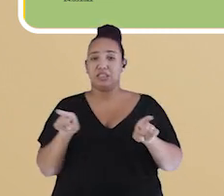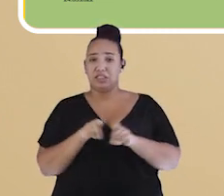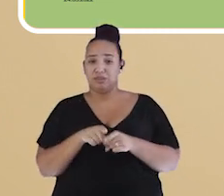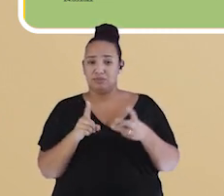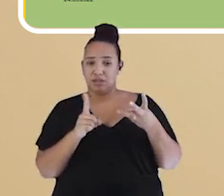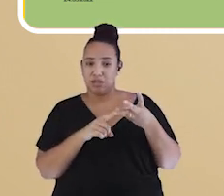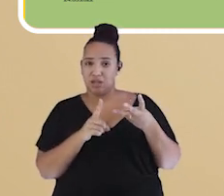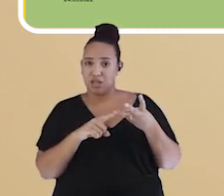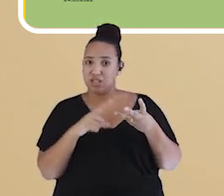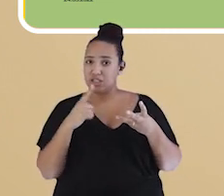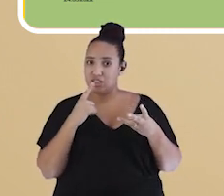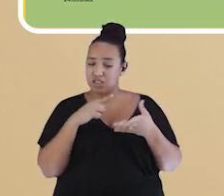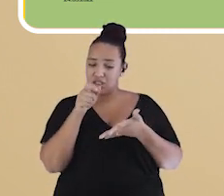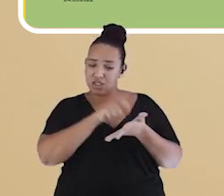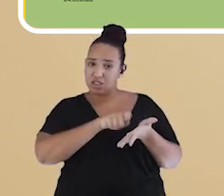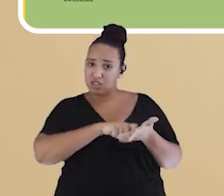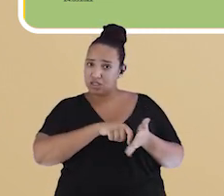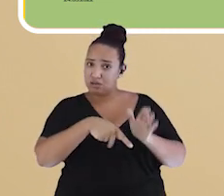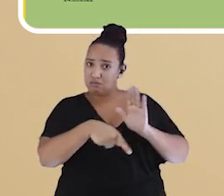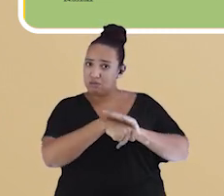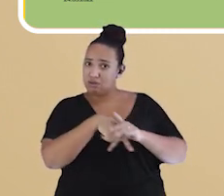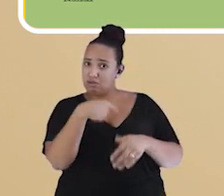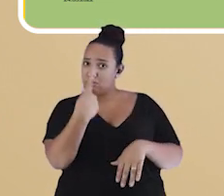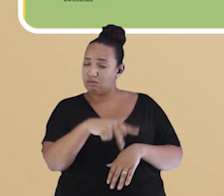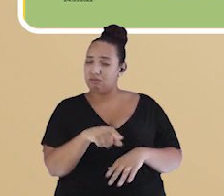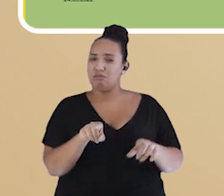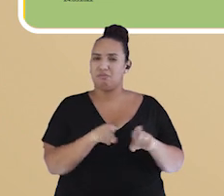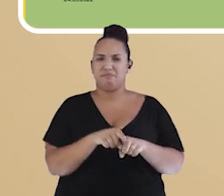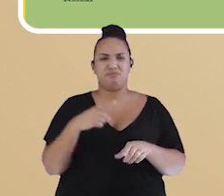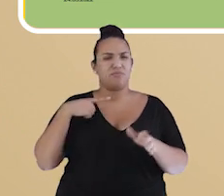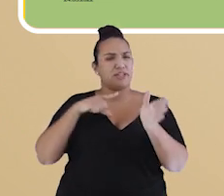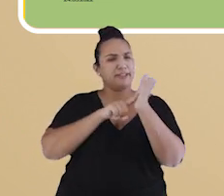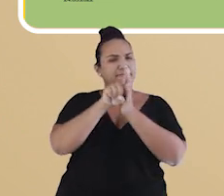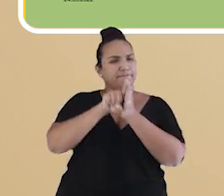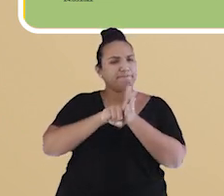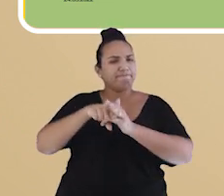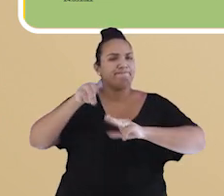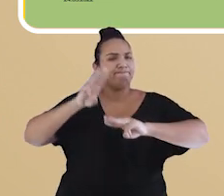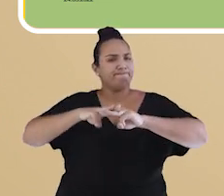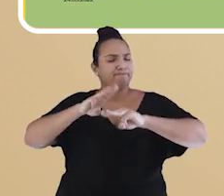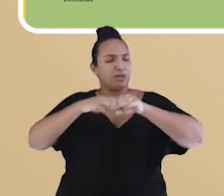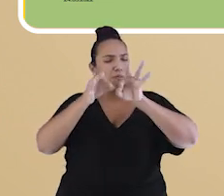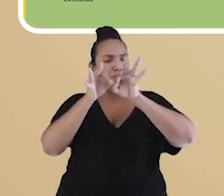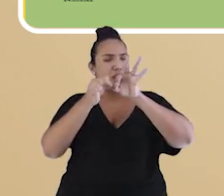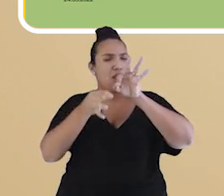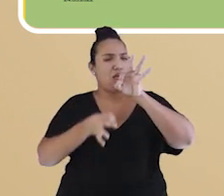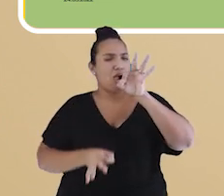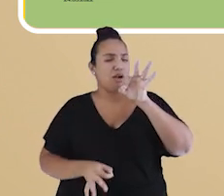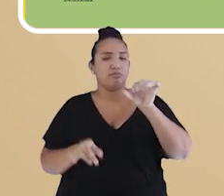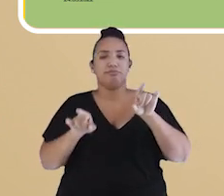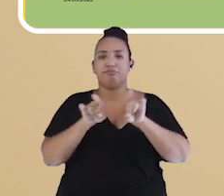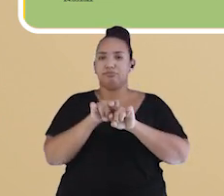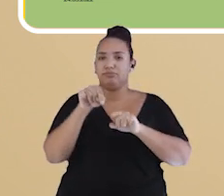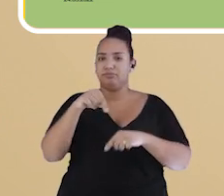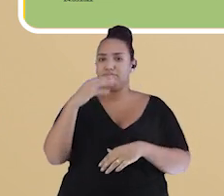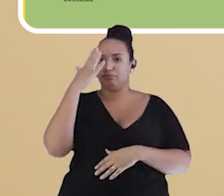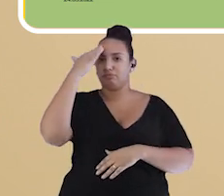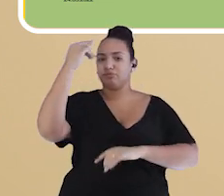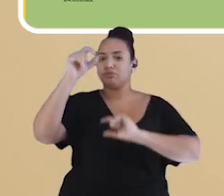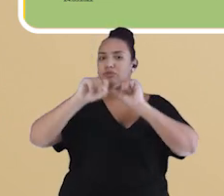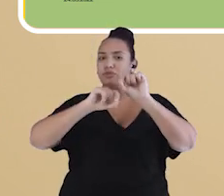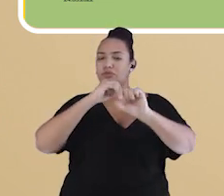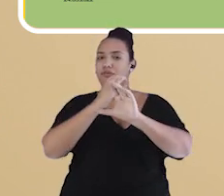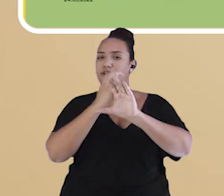possuíam escrita própria, contavam com avançados estudos matemáticos e também foram destaque no que